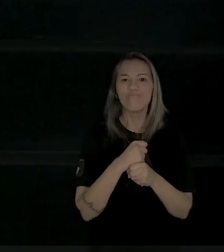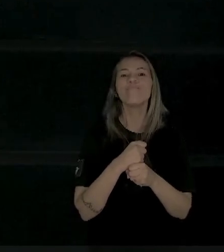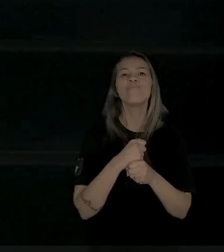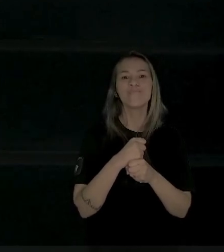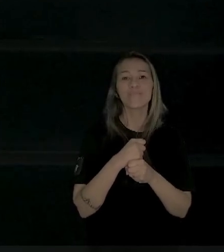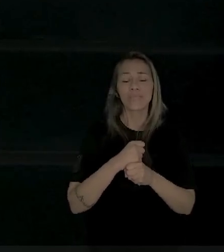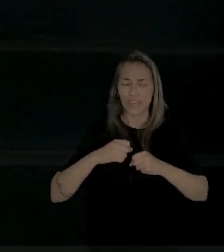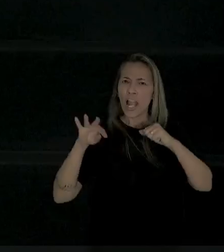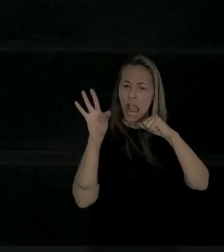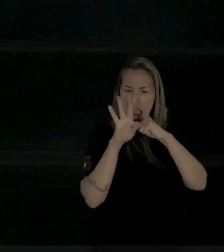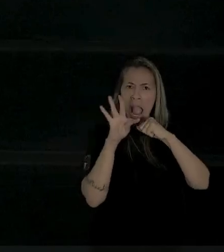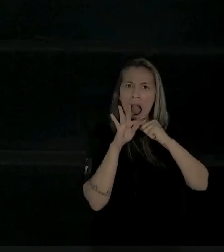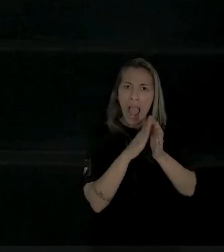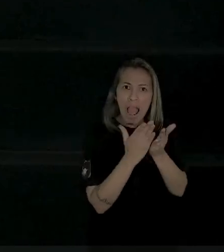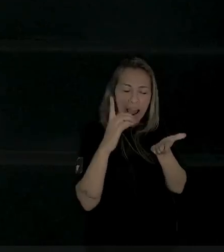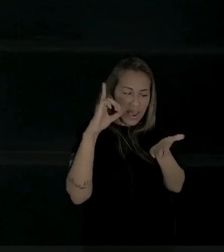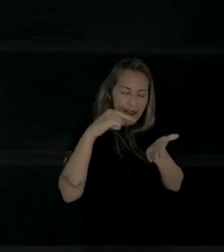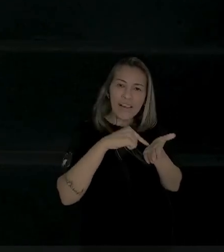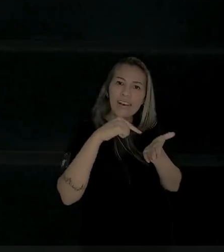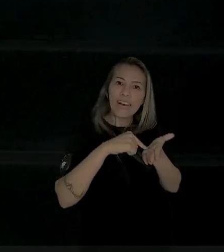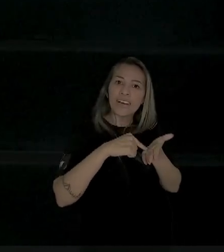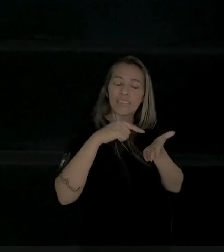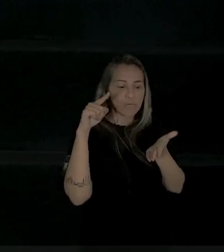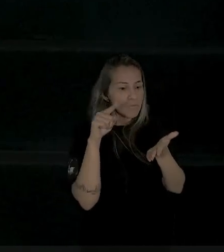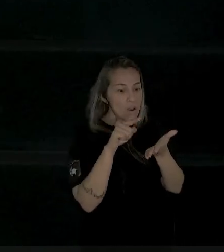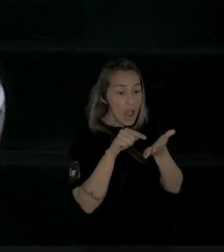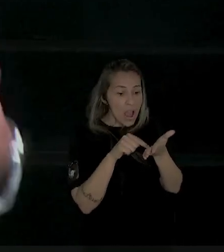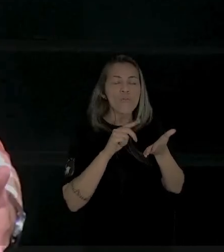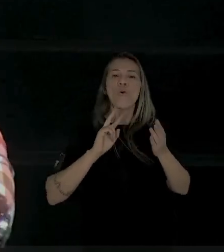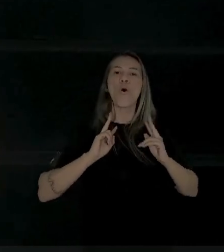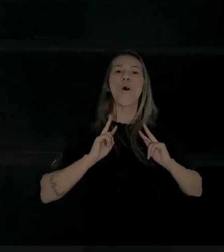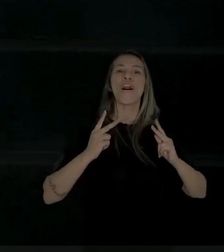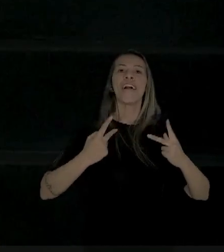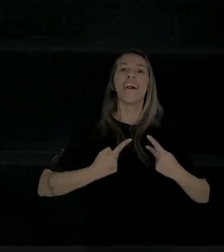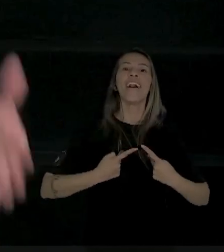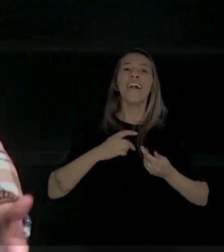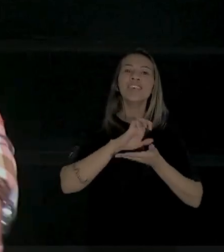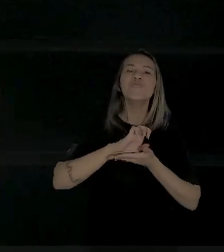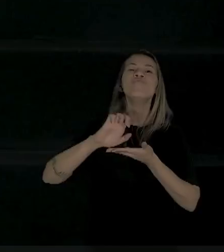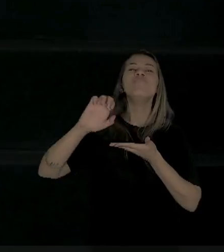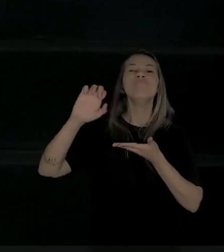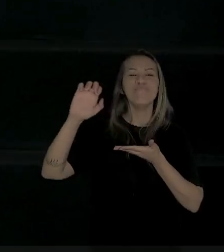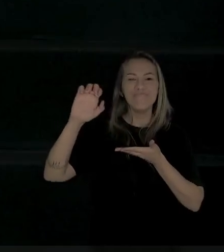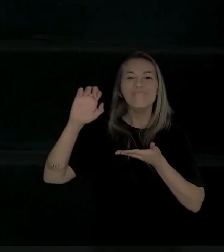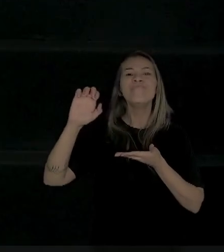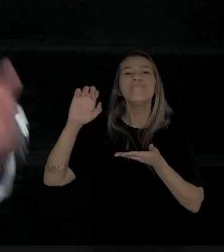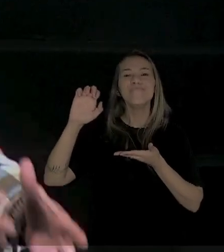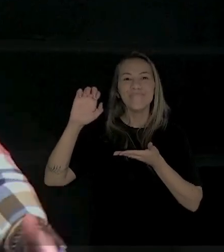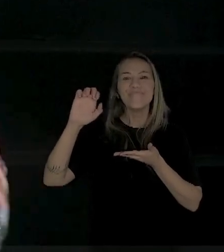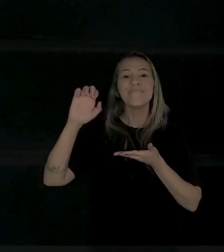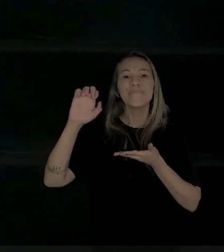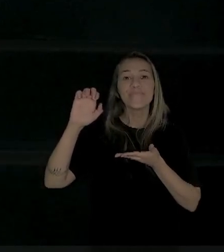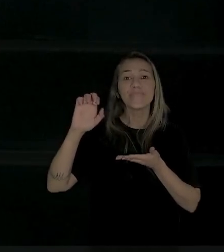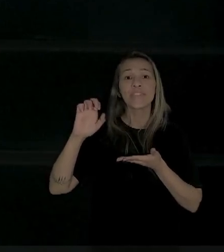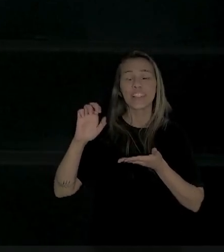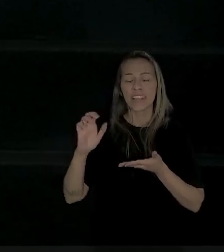Quando Tiago diz que Elias era humano, Tiago está dizendo que, ainda carregando a palavra de Deus, ainda carregando a